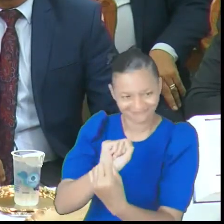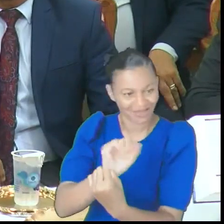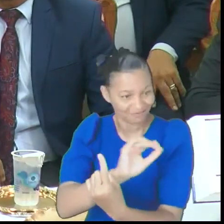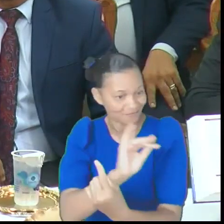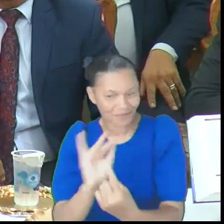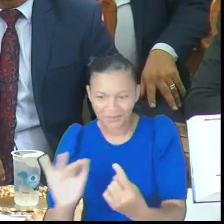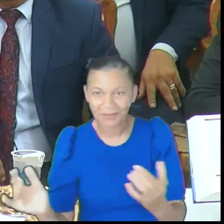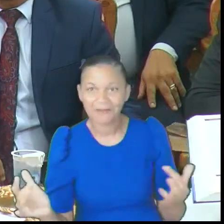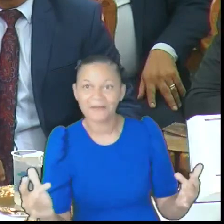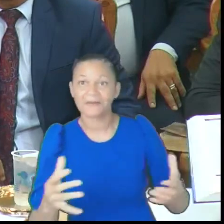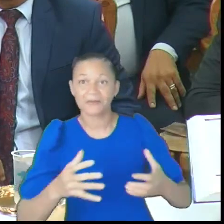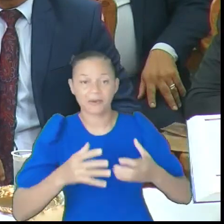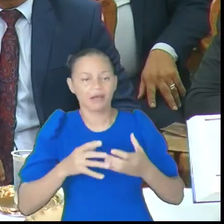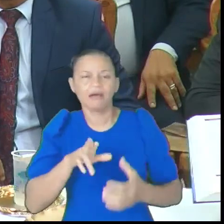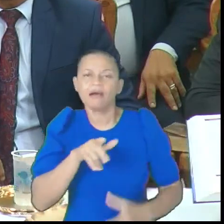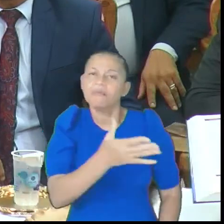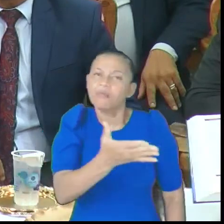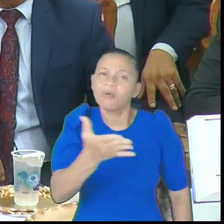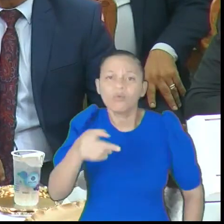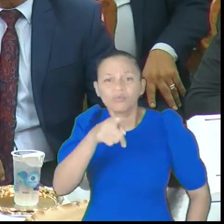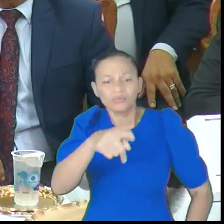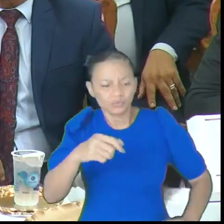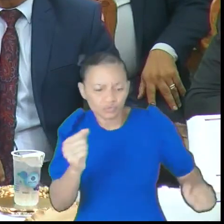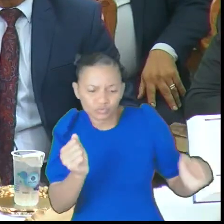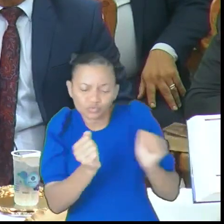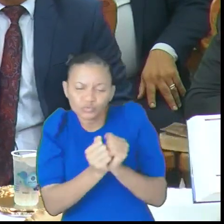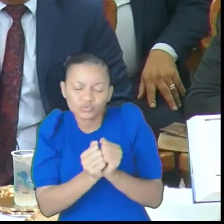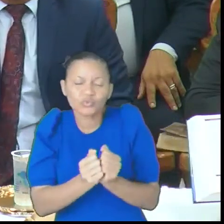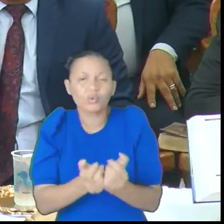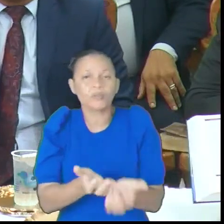irmãos, quando vos ajuntais para comer,